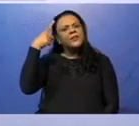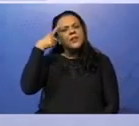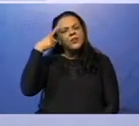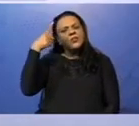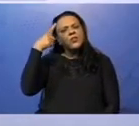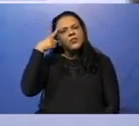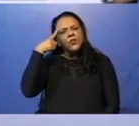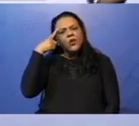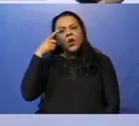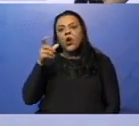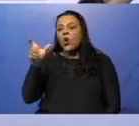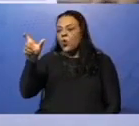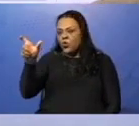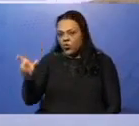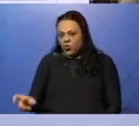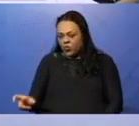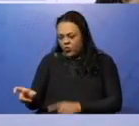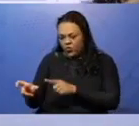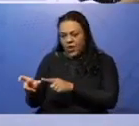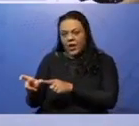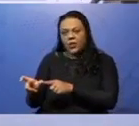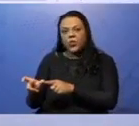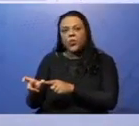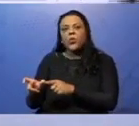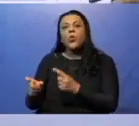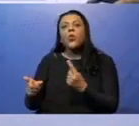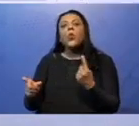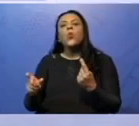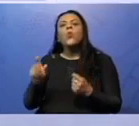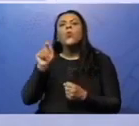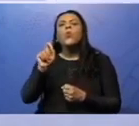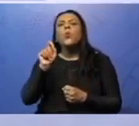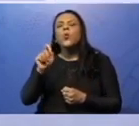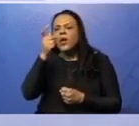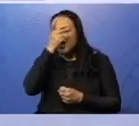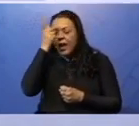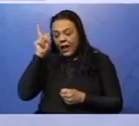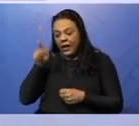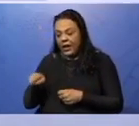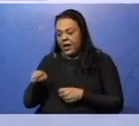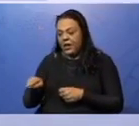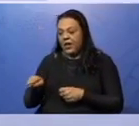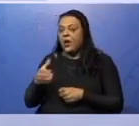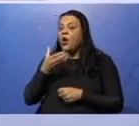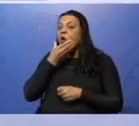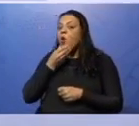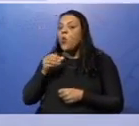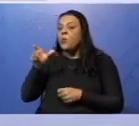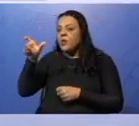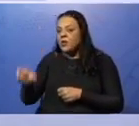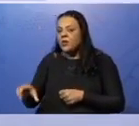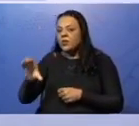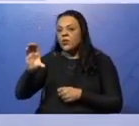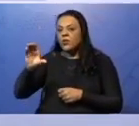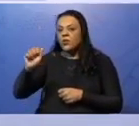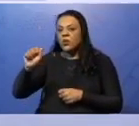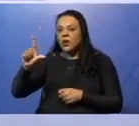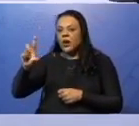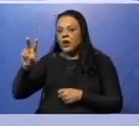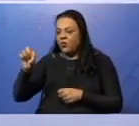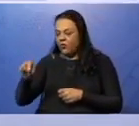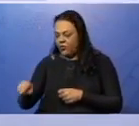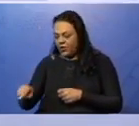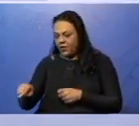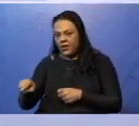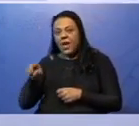faço para achar? Eu olho para o verbo estava e pergunto, quem estava pensativo? O Calvin. O Calvin é o sujeito.